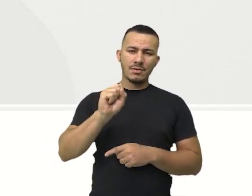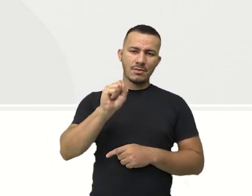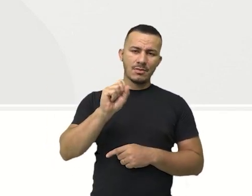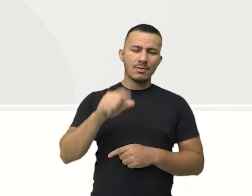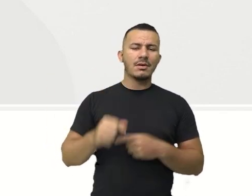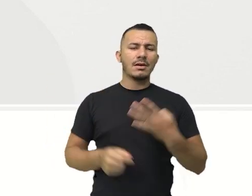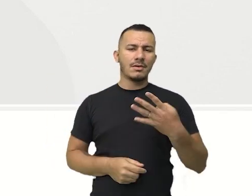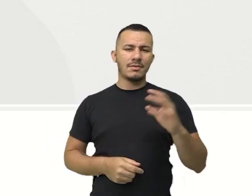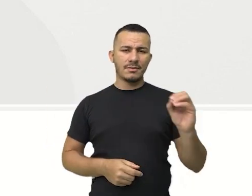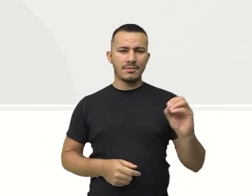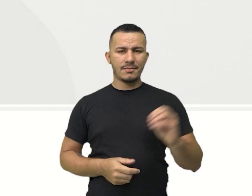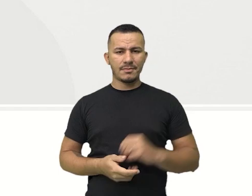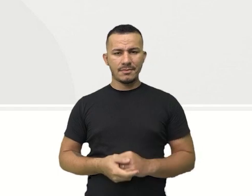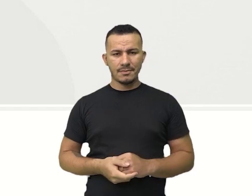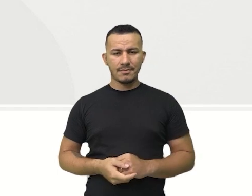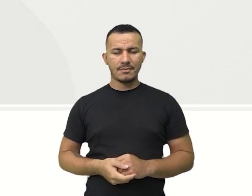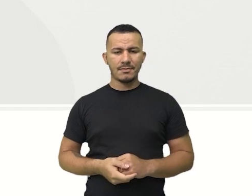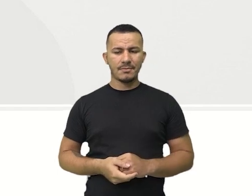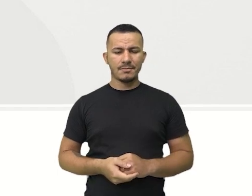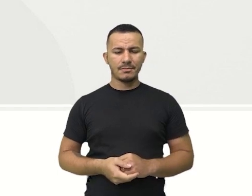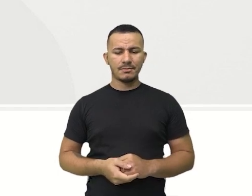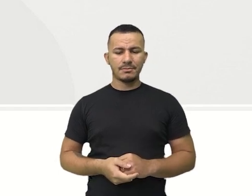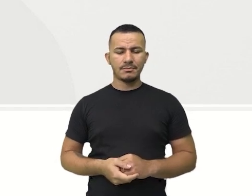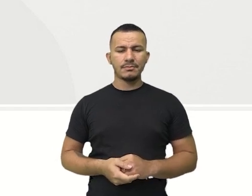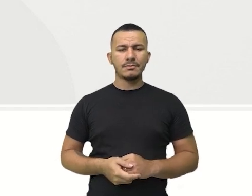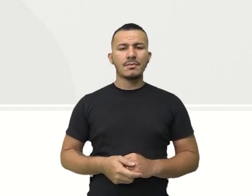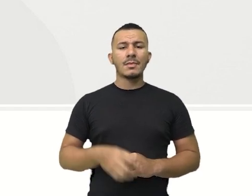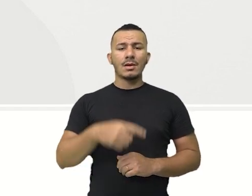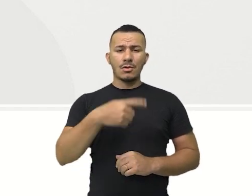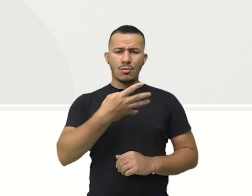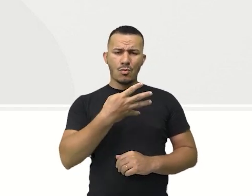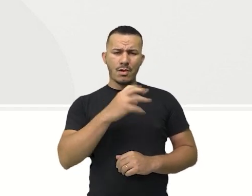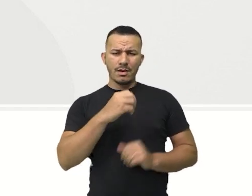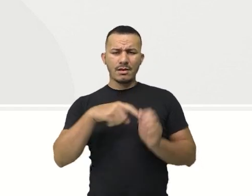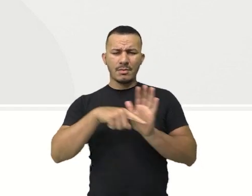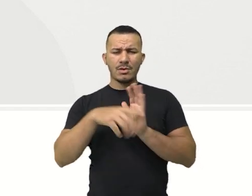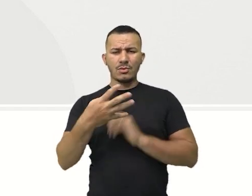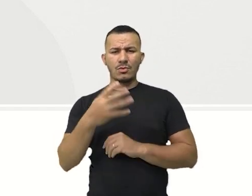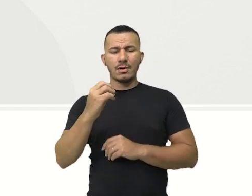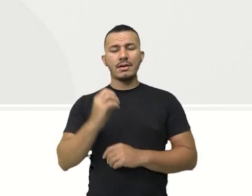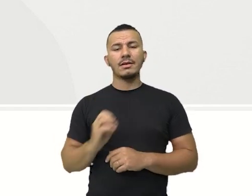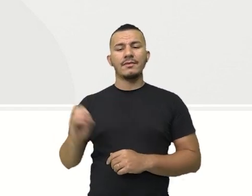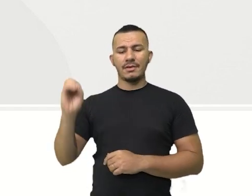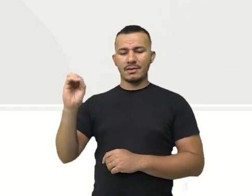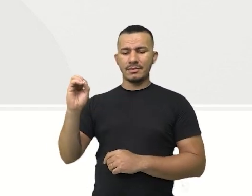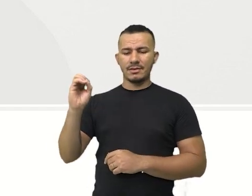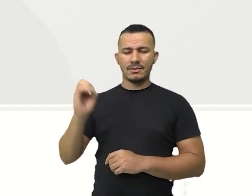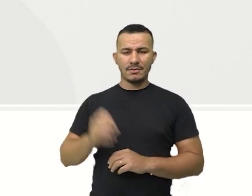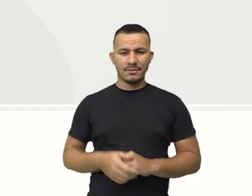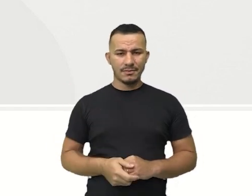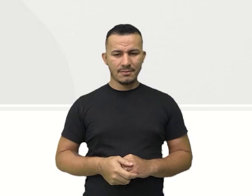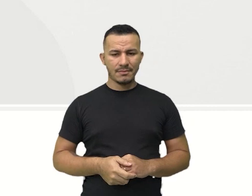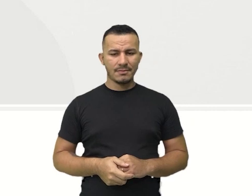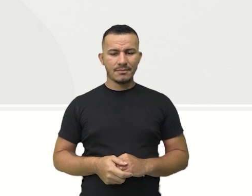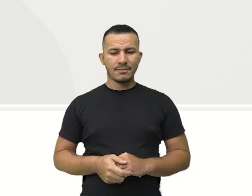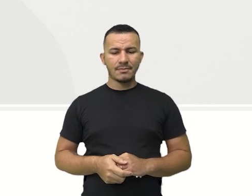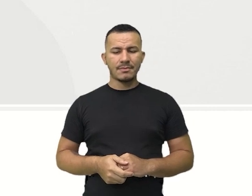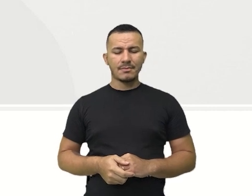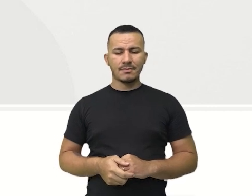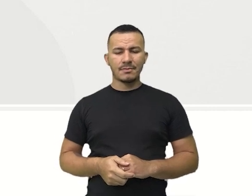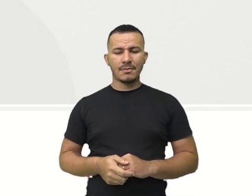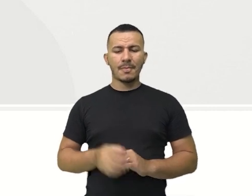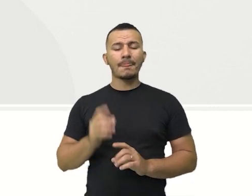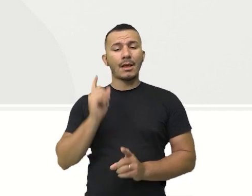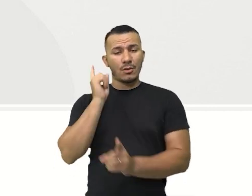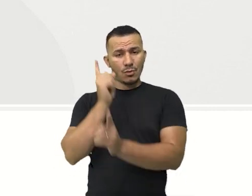é 40. Dito isto, ficamos 40 menos 40, que é 0. Então, nós